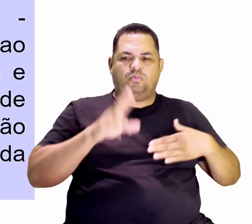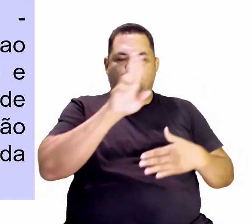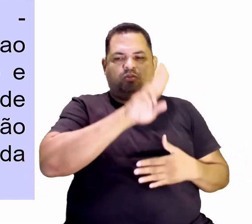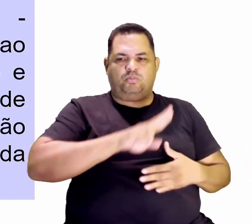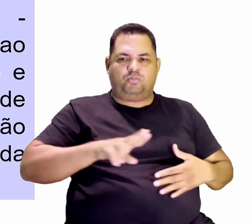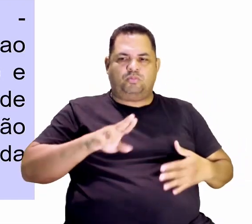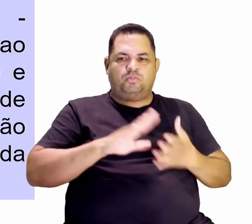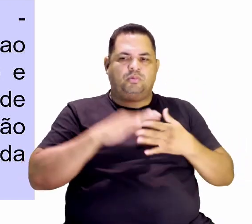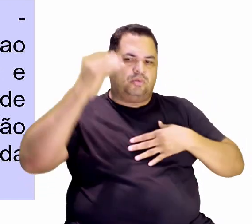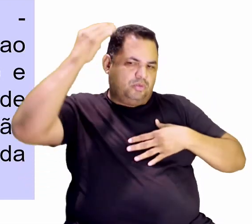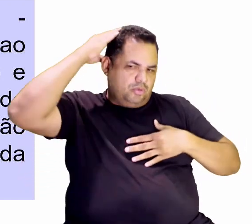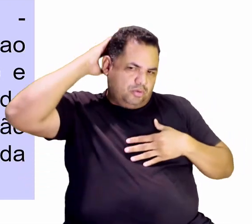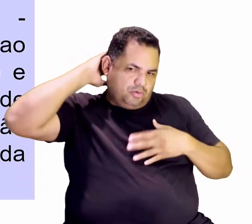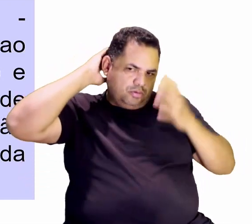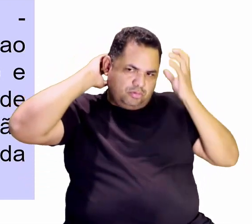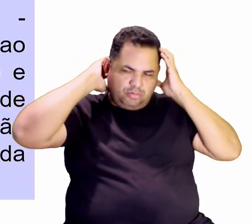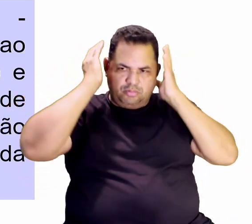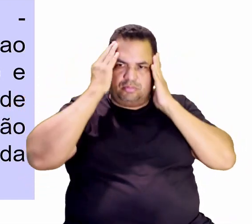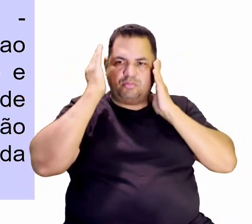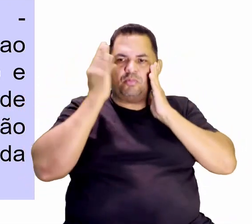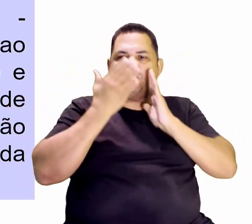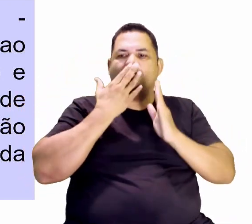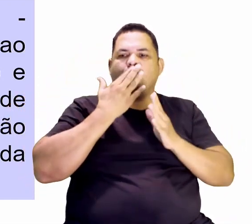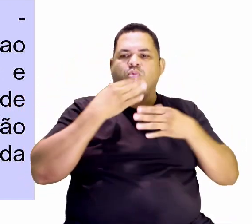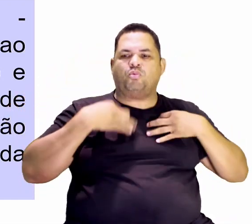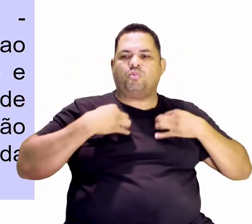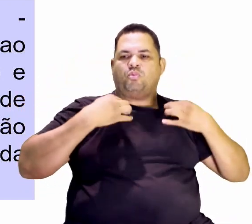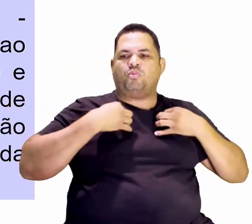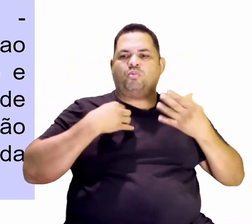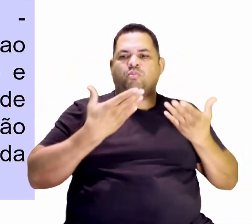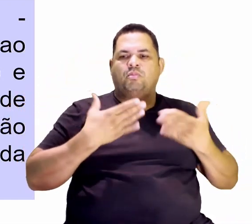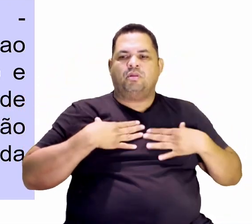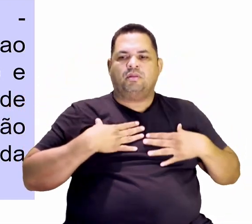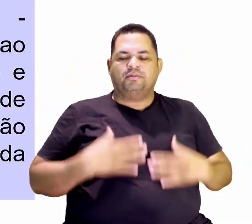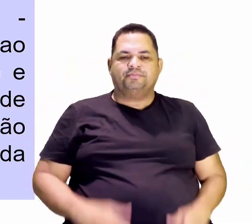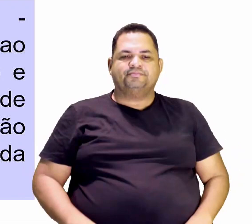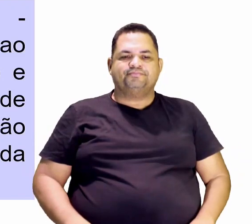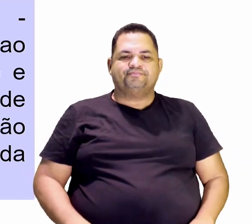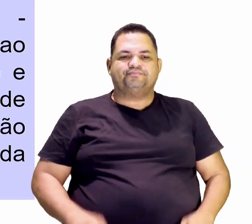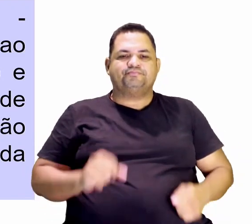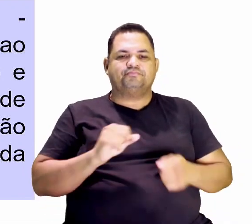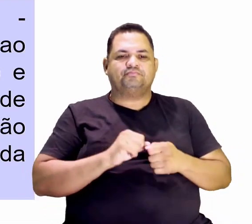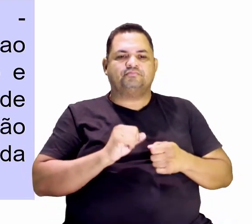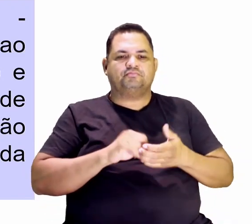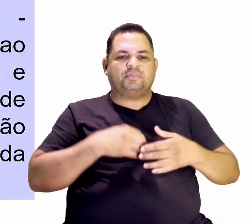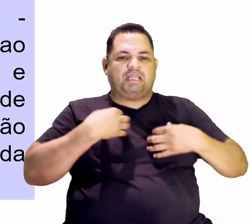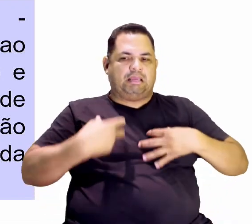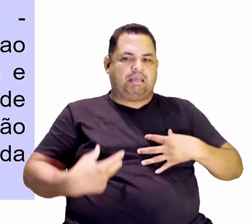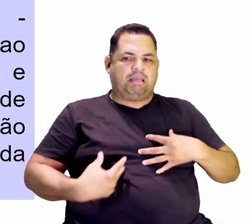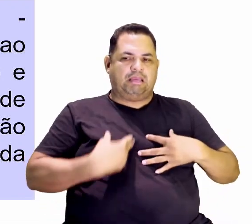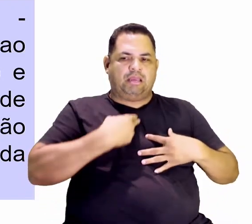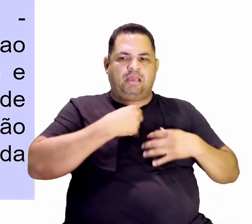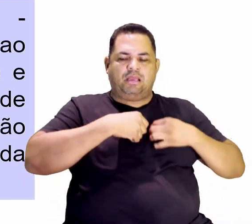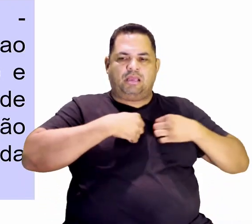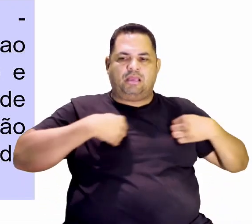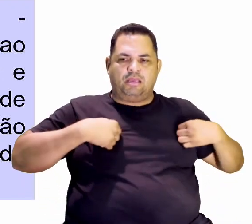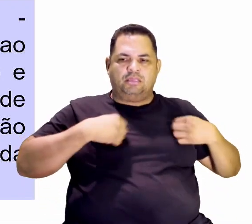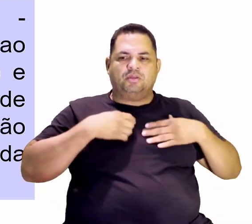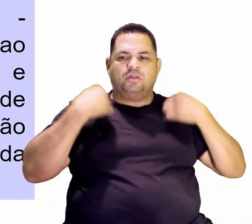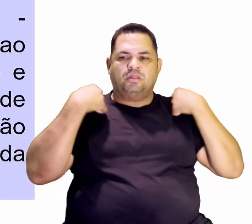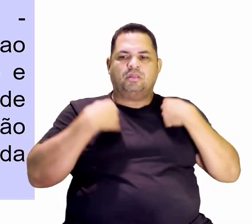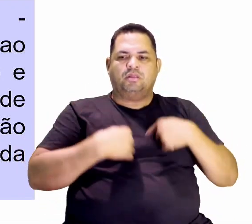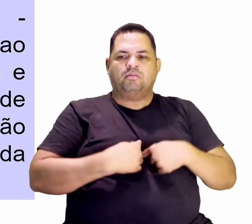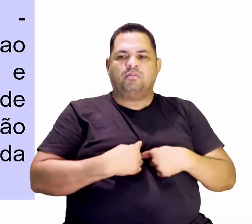no cabelo, vou mexer na cor da roupa, no estilo da roupa, vou fazer rasgo, vou colocar acessórios, vou